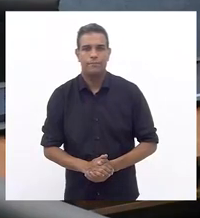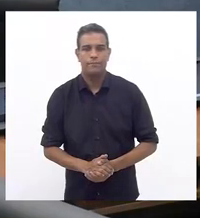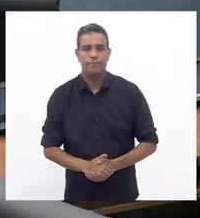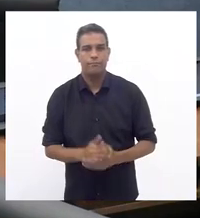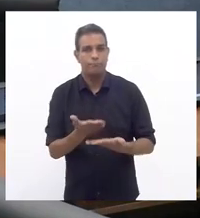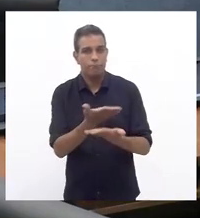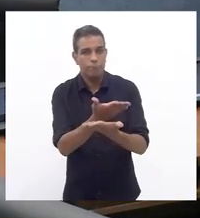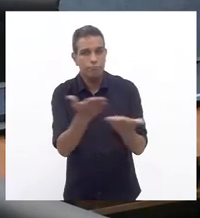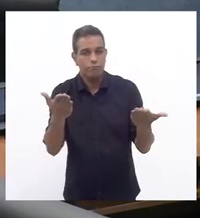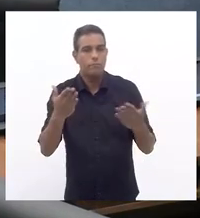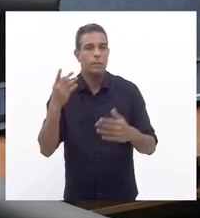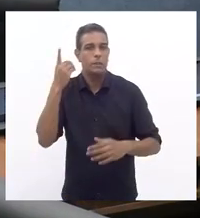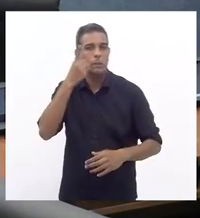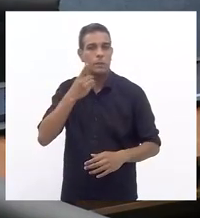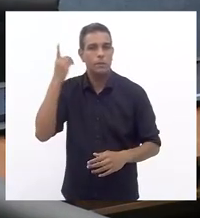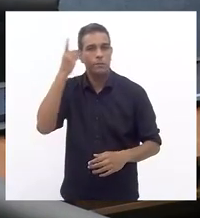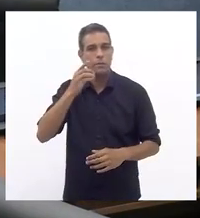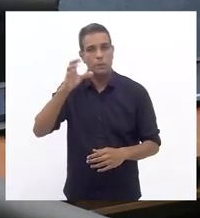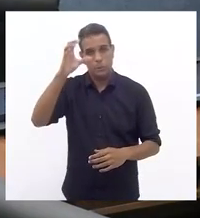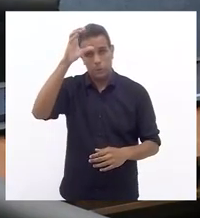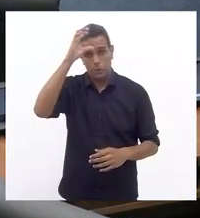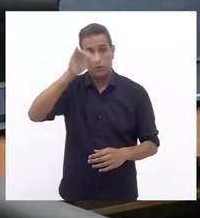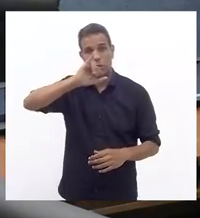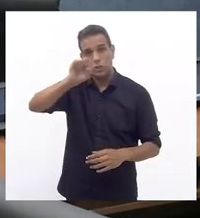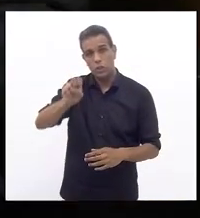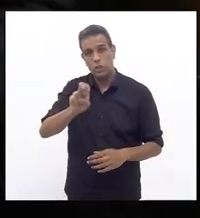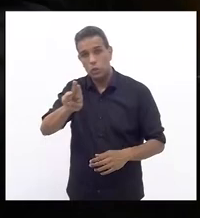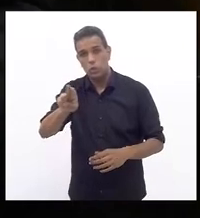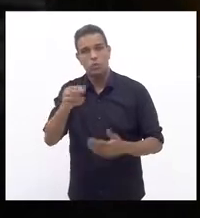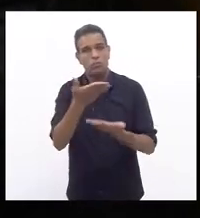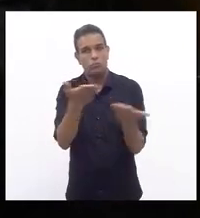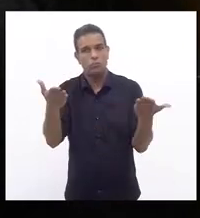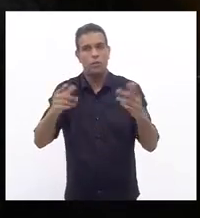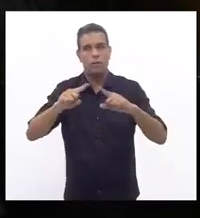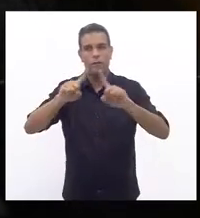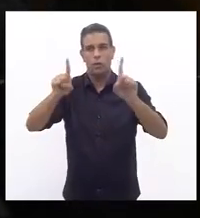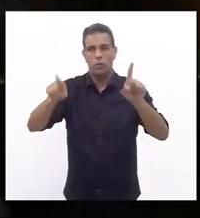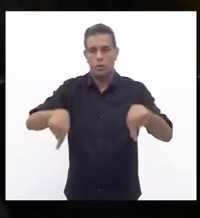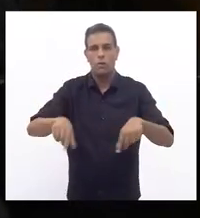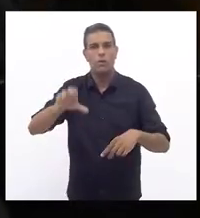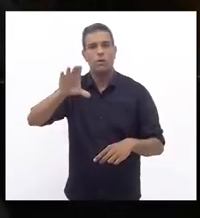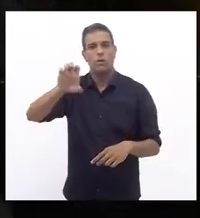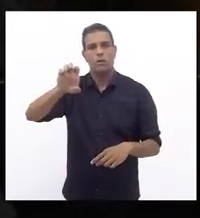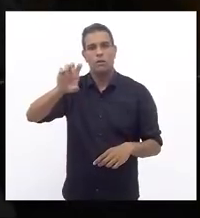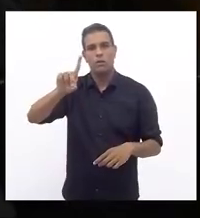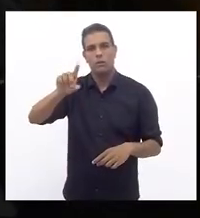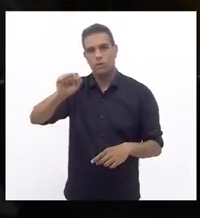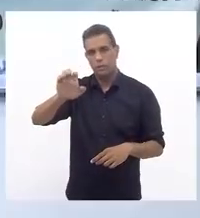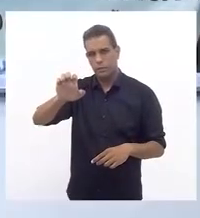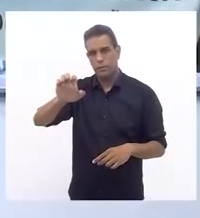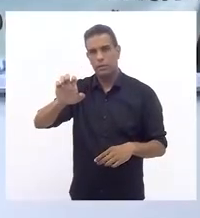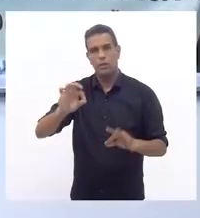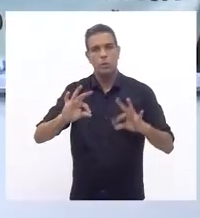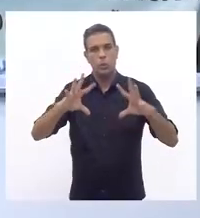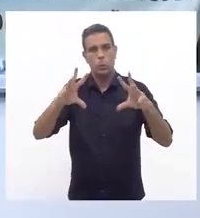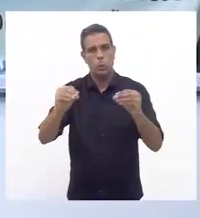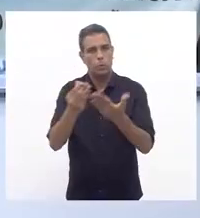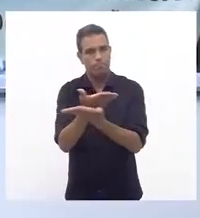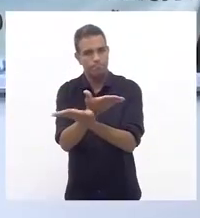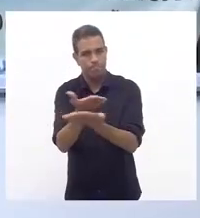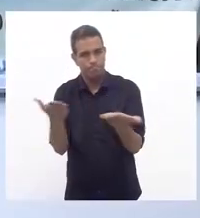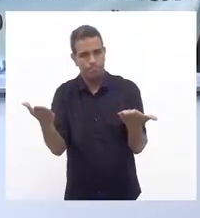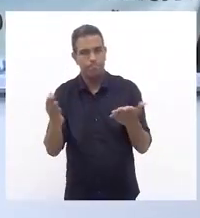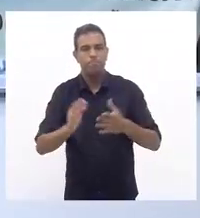Deputada Tia Ju, deputadas, deputados, sedaianos e sedaianas aqui presentes,